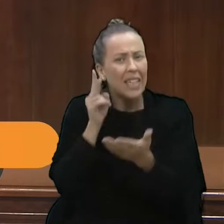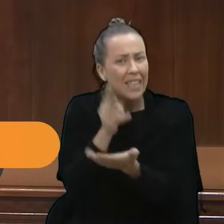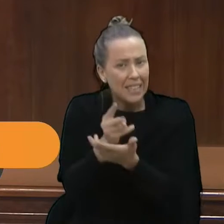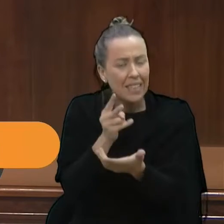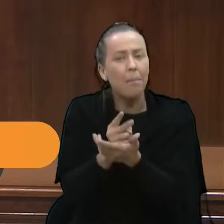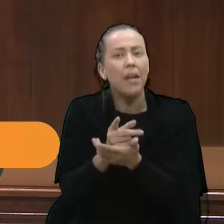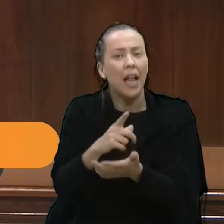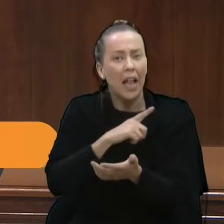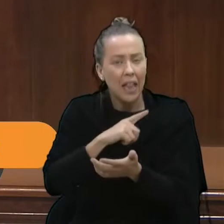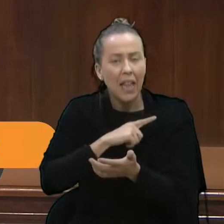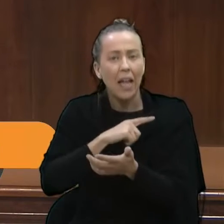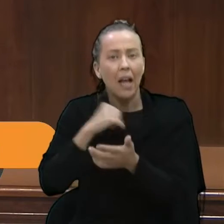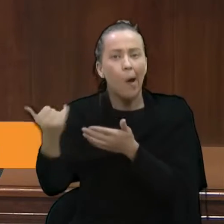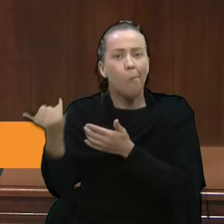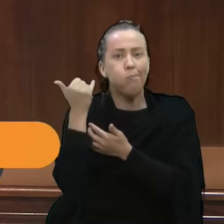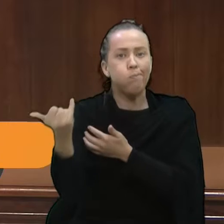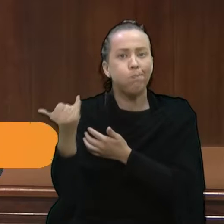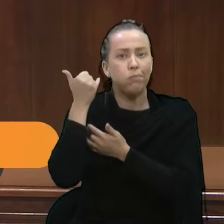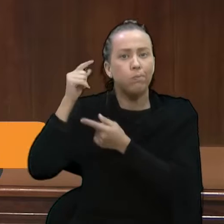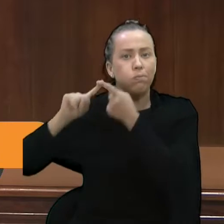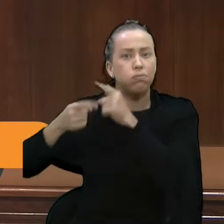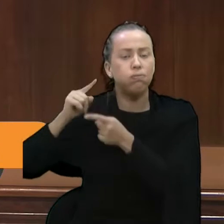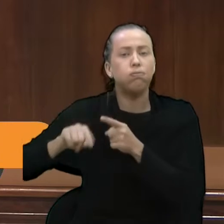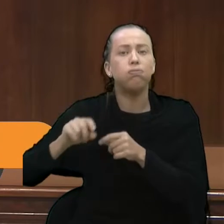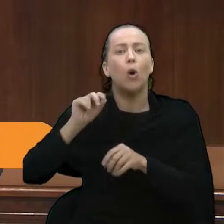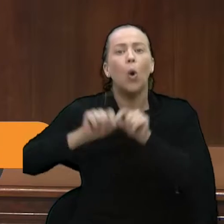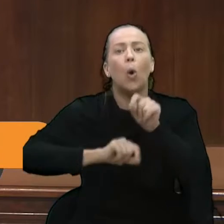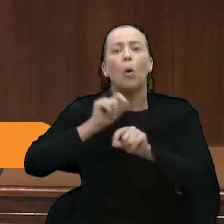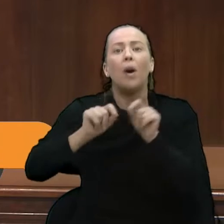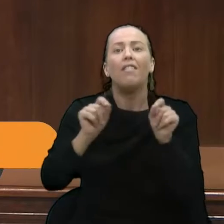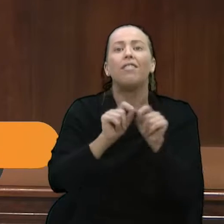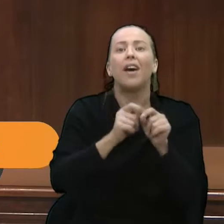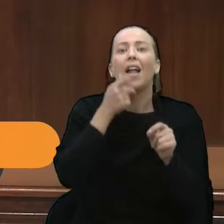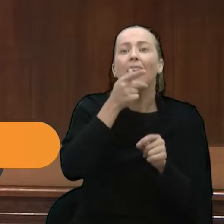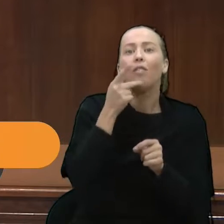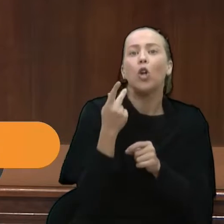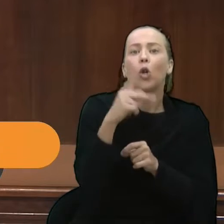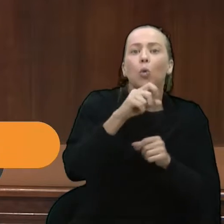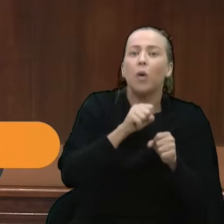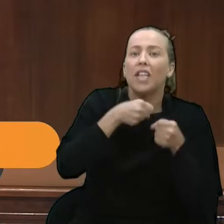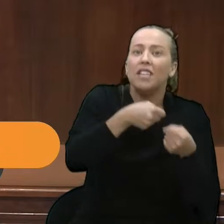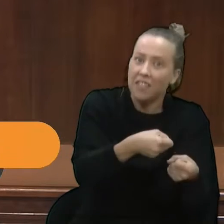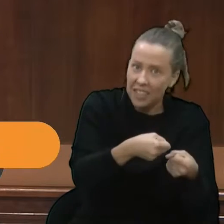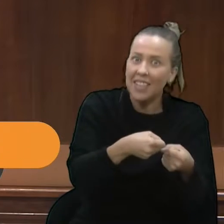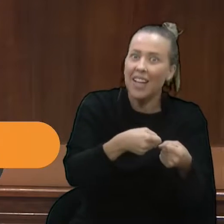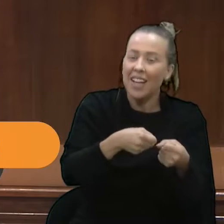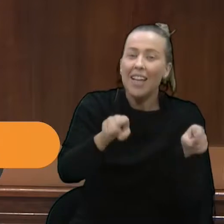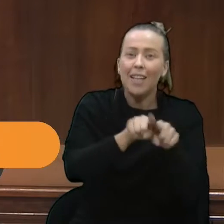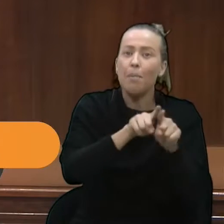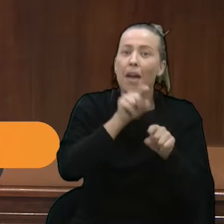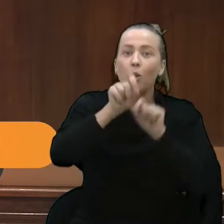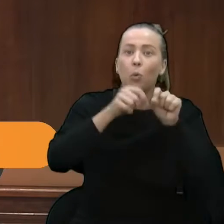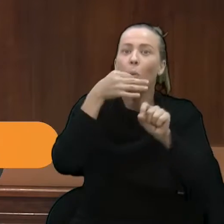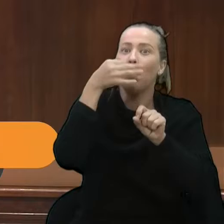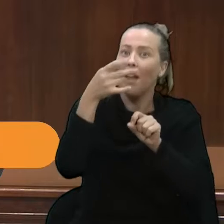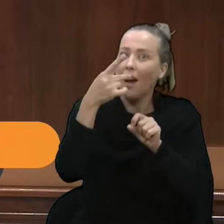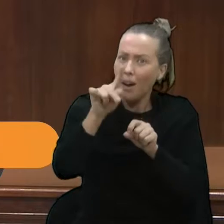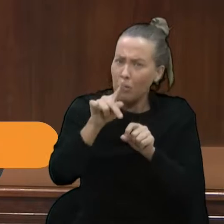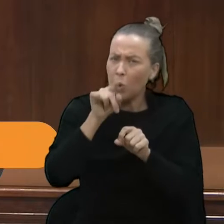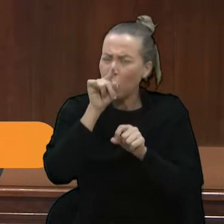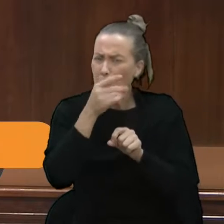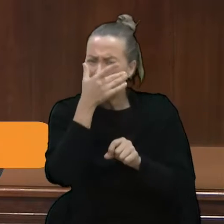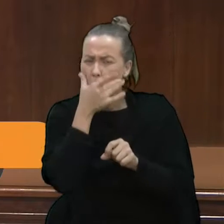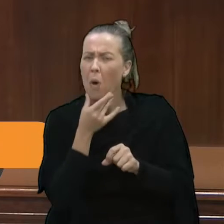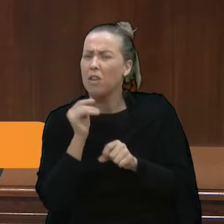recebido muitas indagações em relação ao que tem falado na sua defesa e seus comentários. Você acha